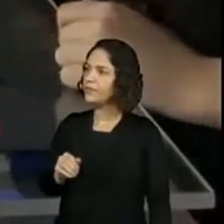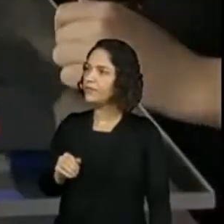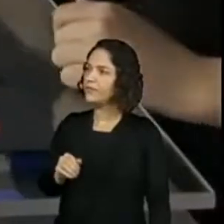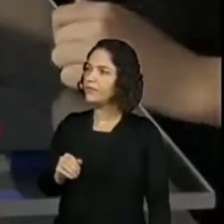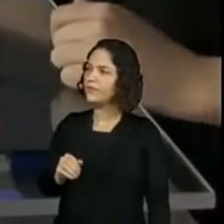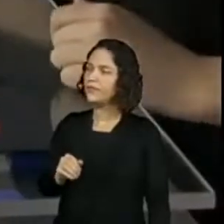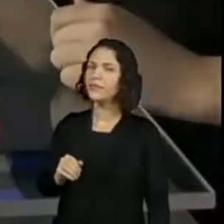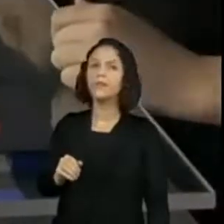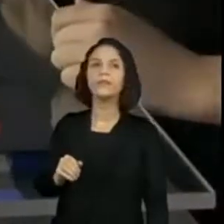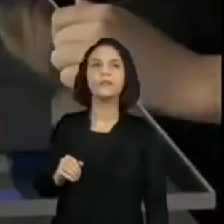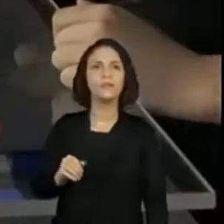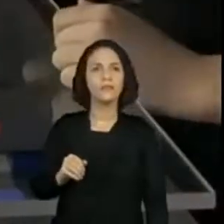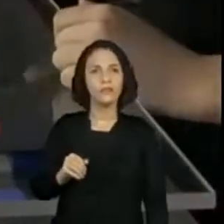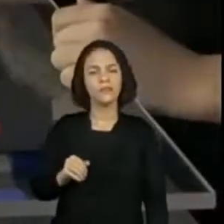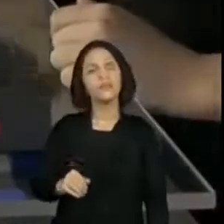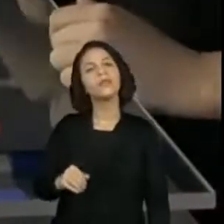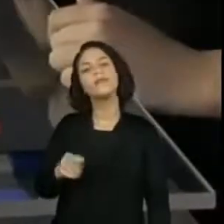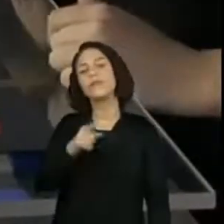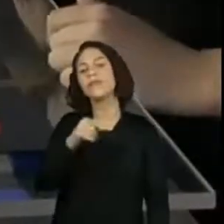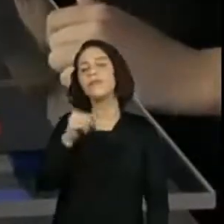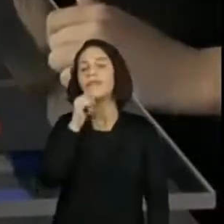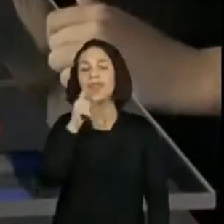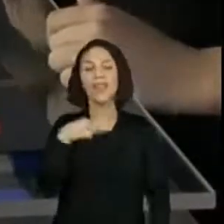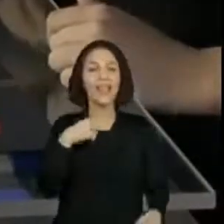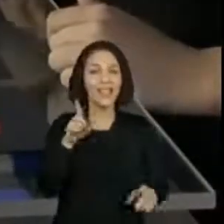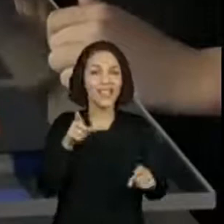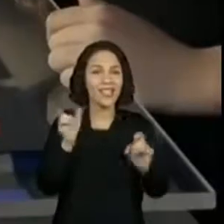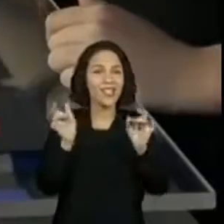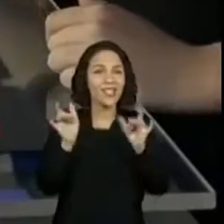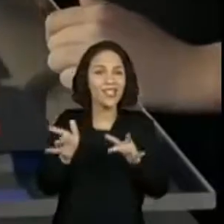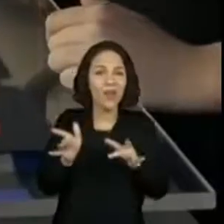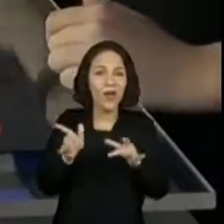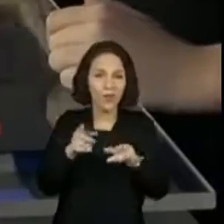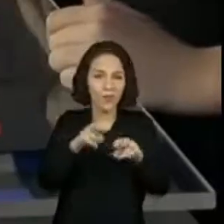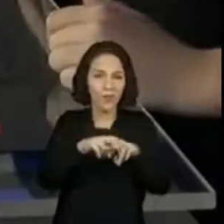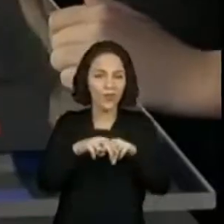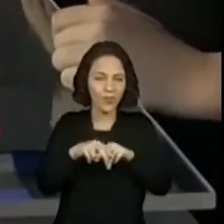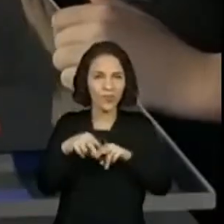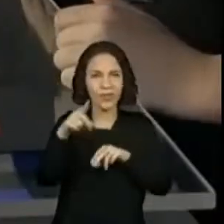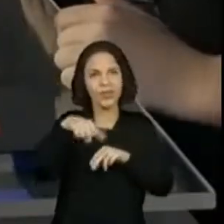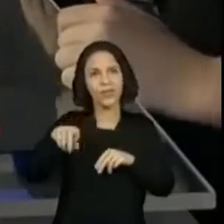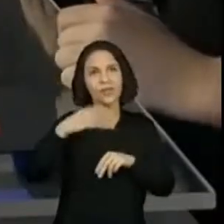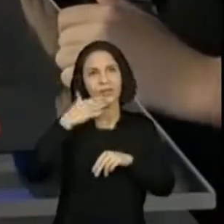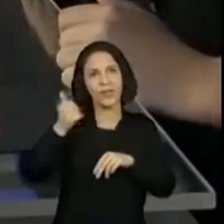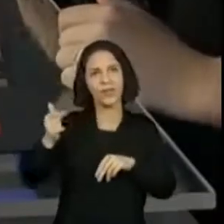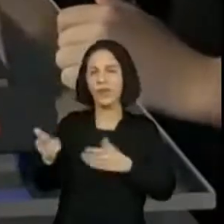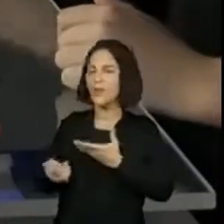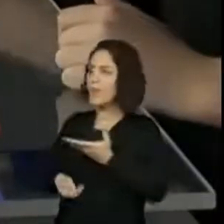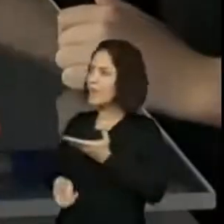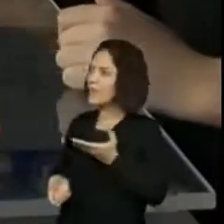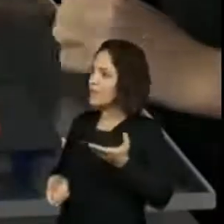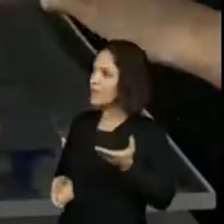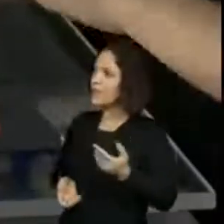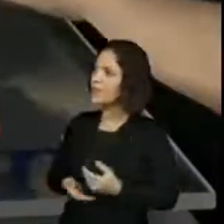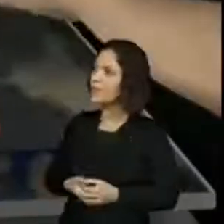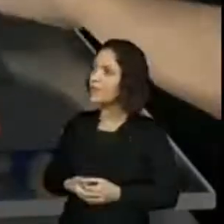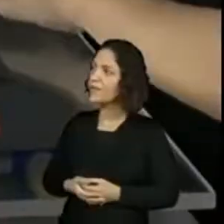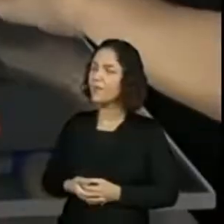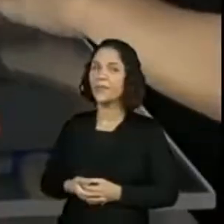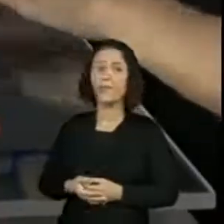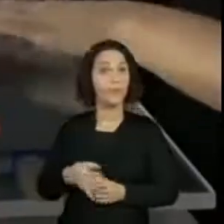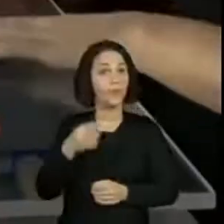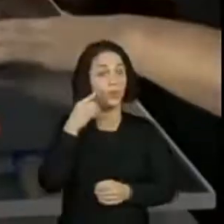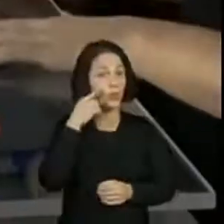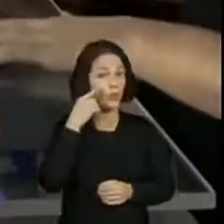tampinha. É que as figuras... ia sobrar figura de qualquer jeito, Pro, por isso que a gente vai deixar assim, tá bom? Mas olhem